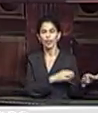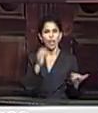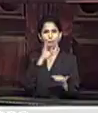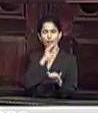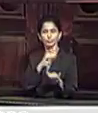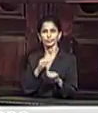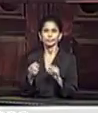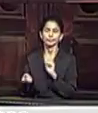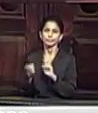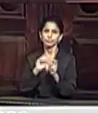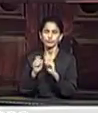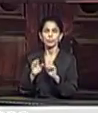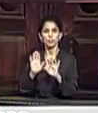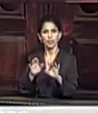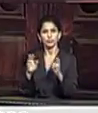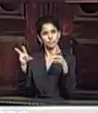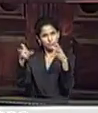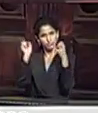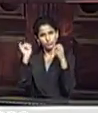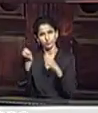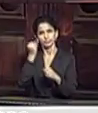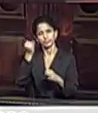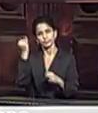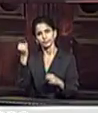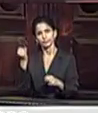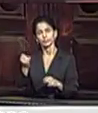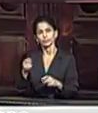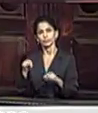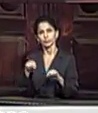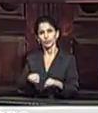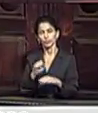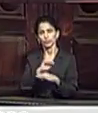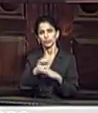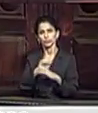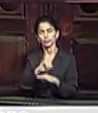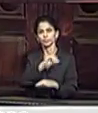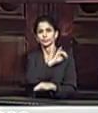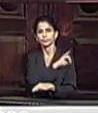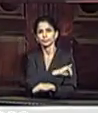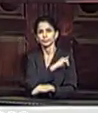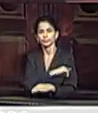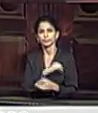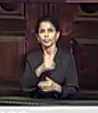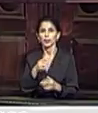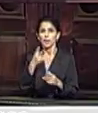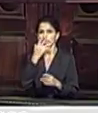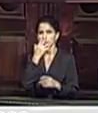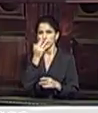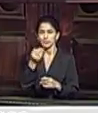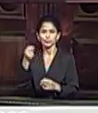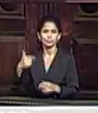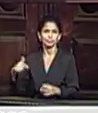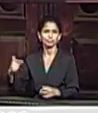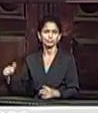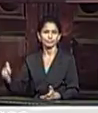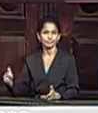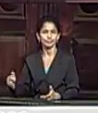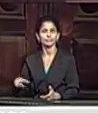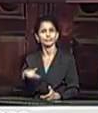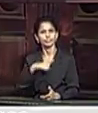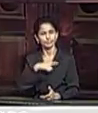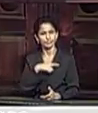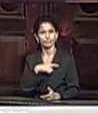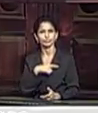esse assunto é extremamente importante. O Estado do Rio de Janeiro parece que não tem, mas ele